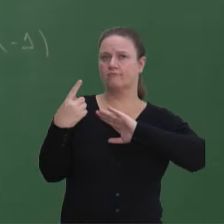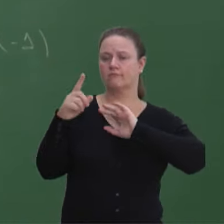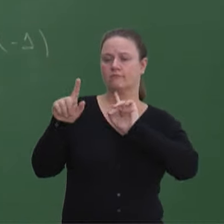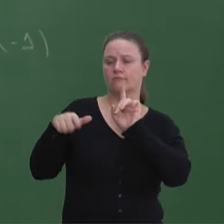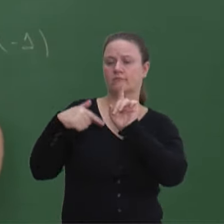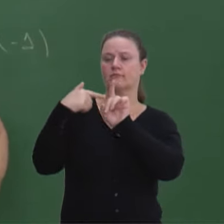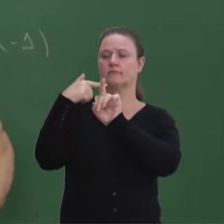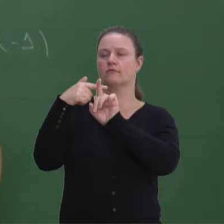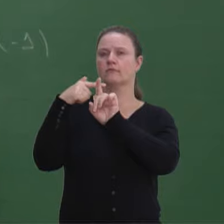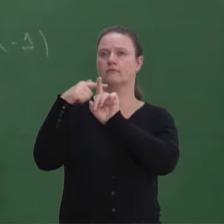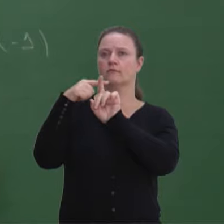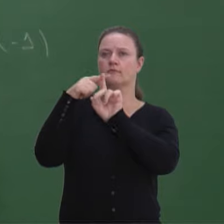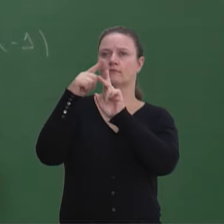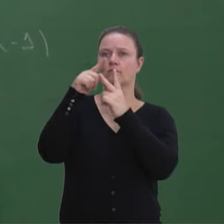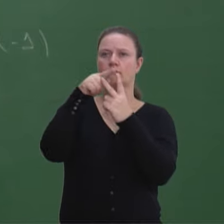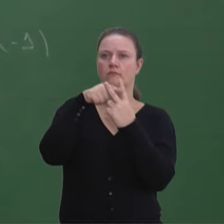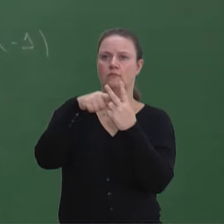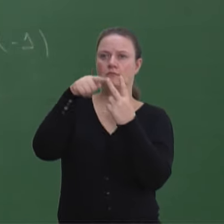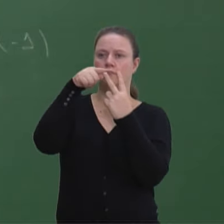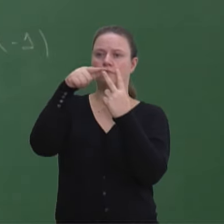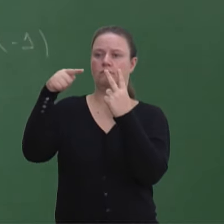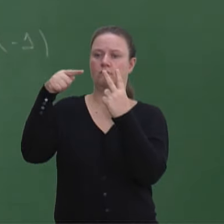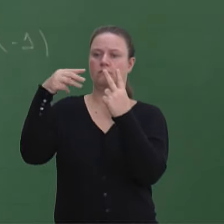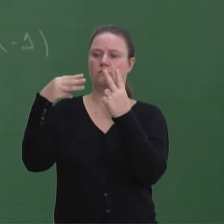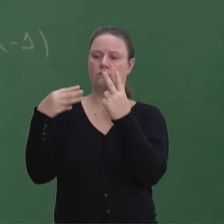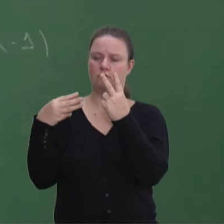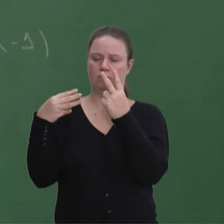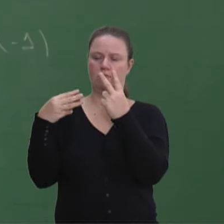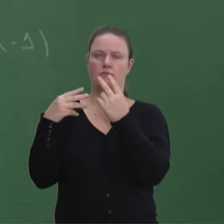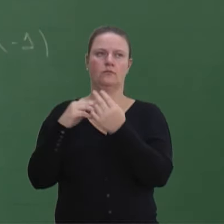mais raiz de 3.